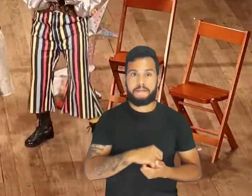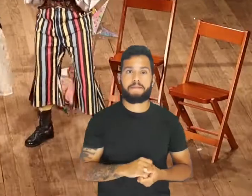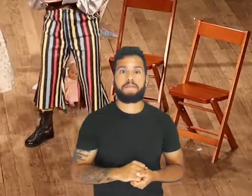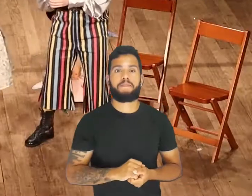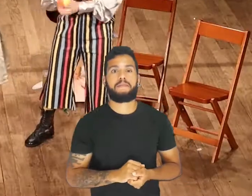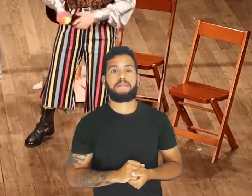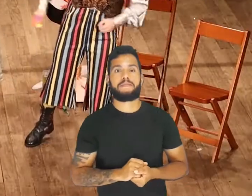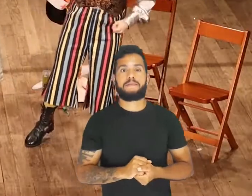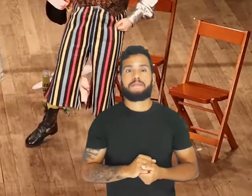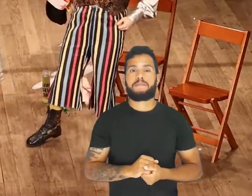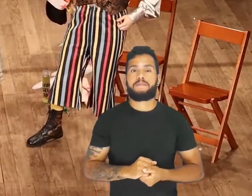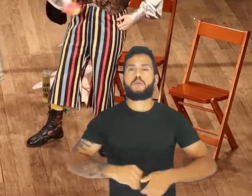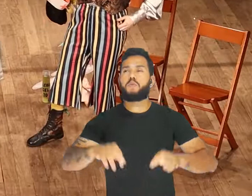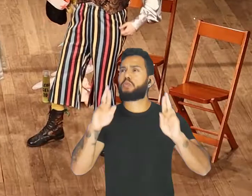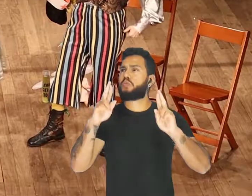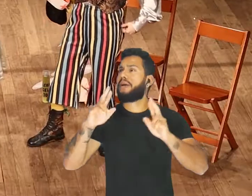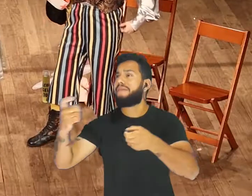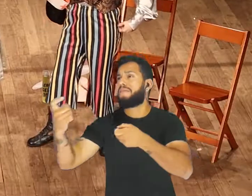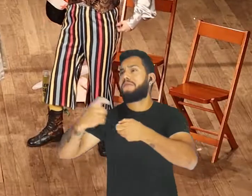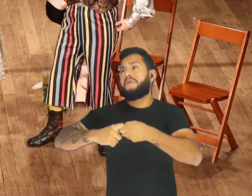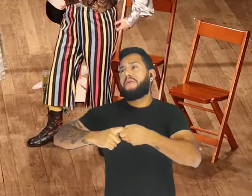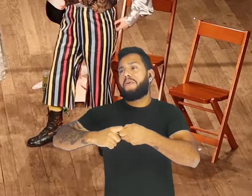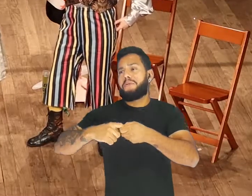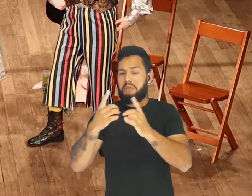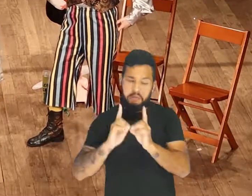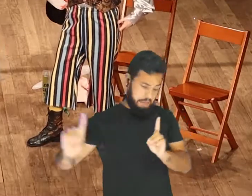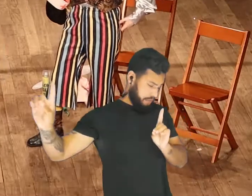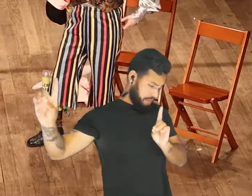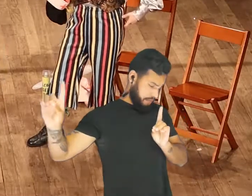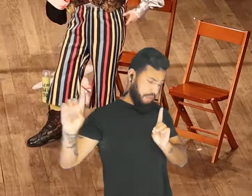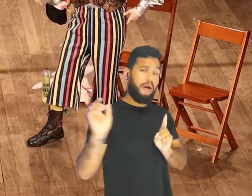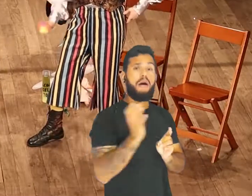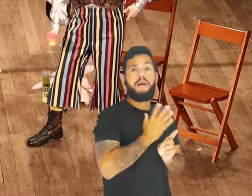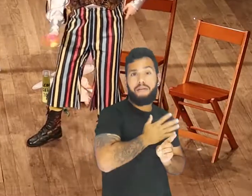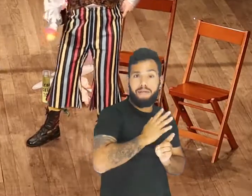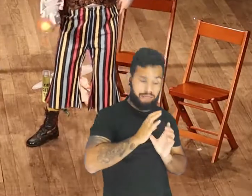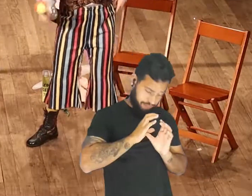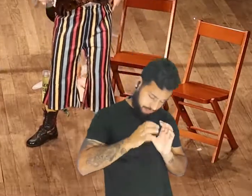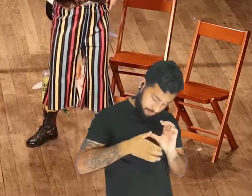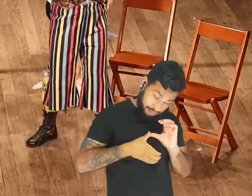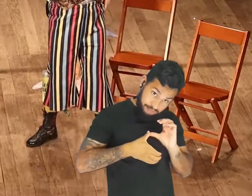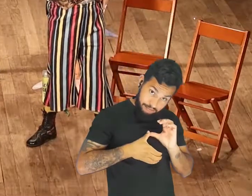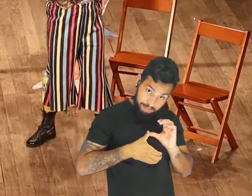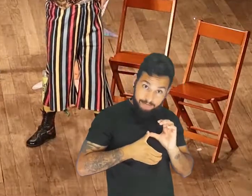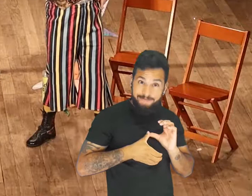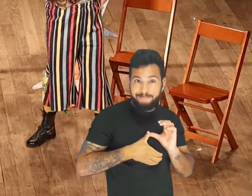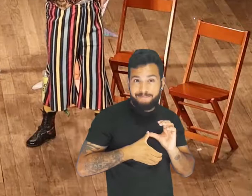volte, viver sem ela. Ai, meu coração,